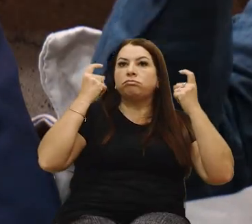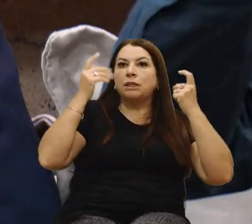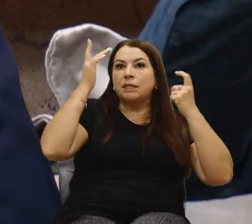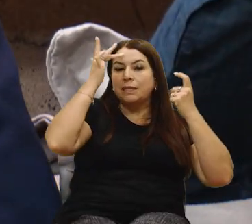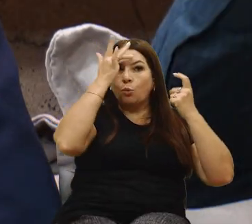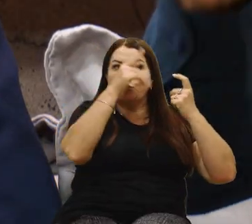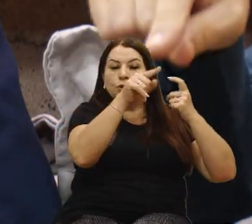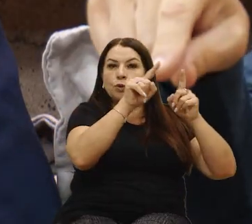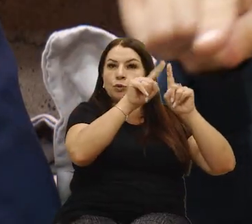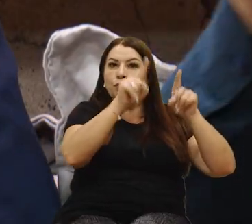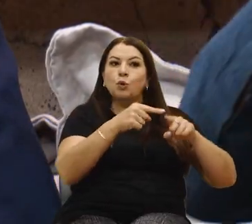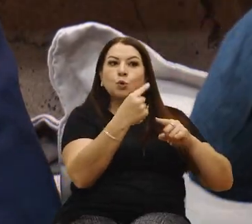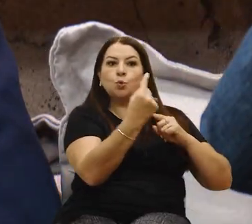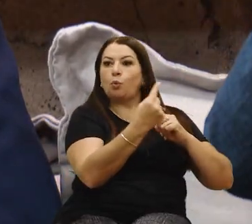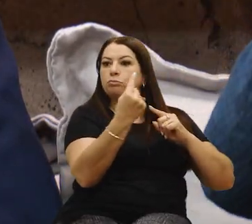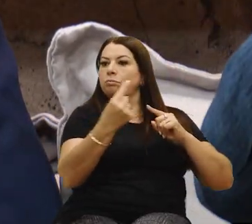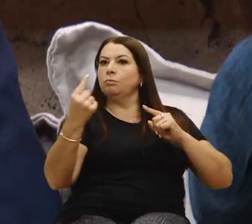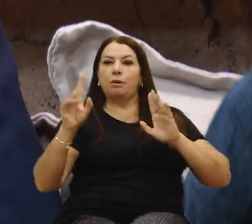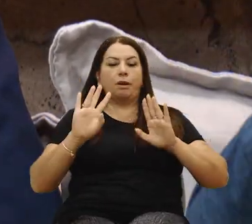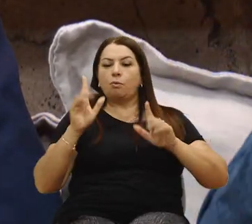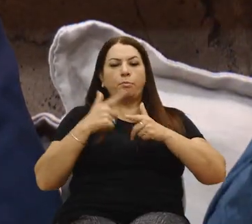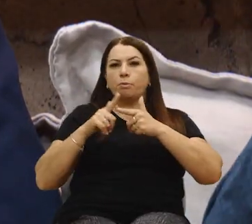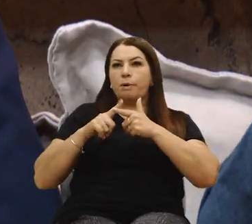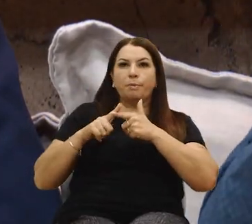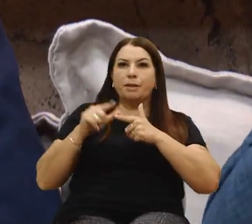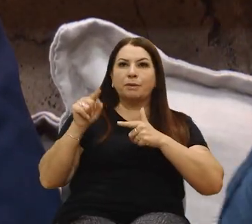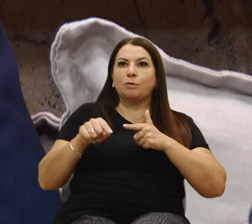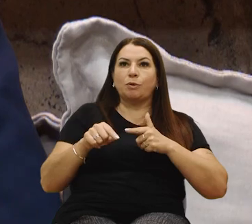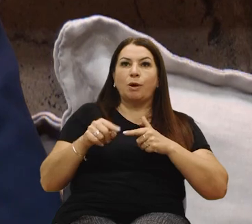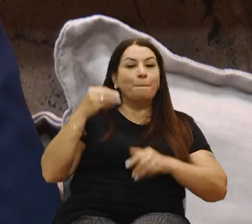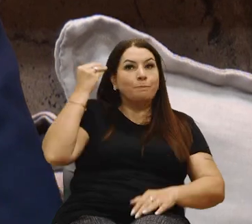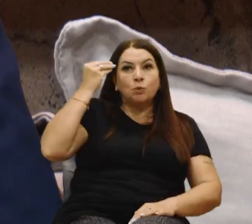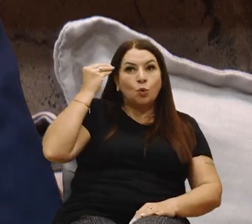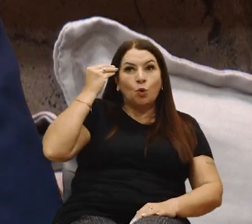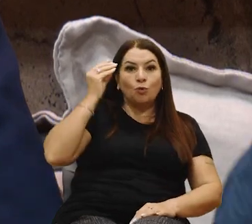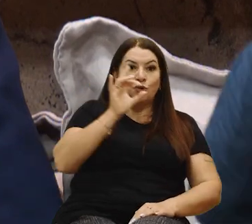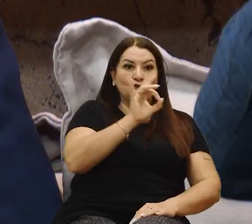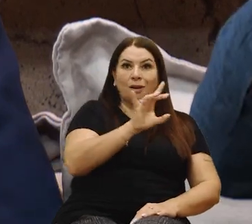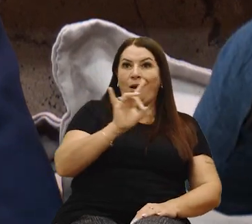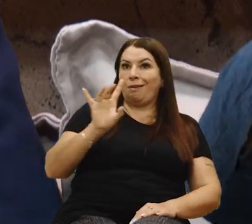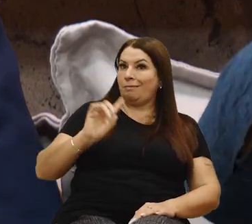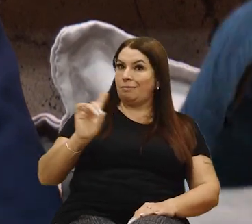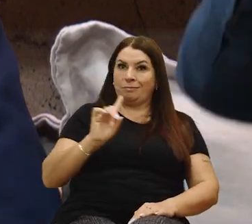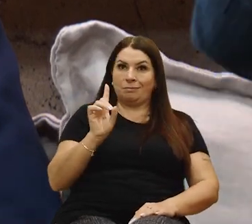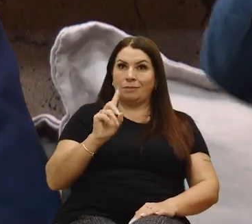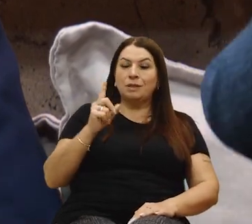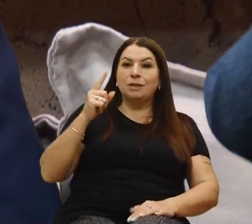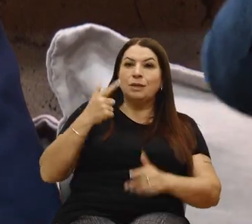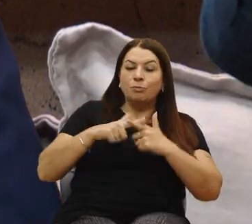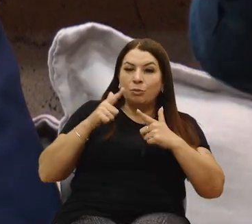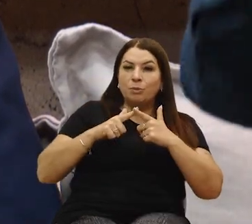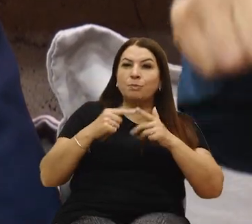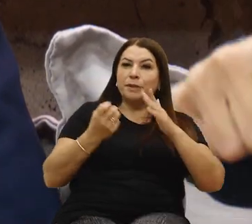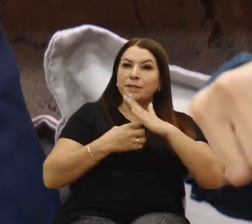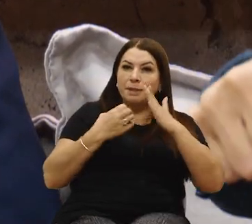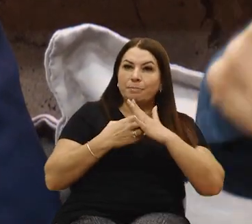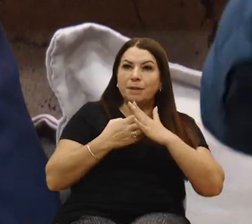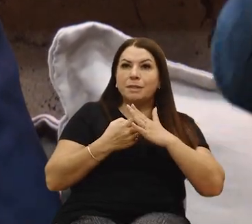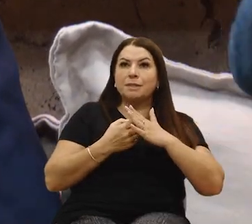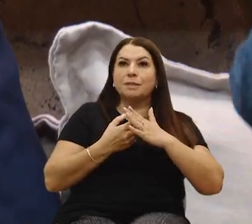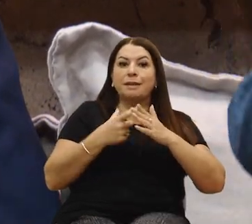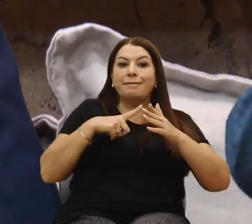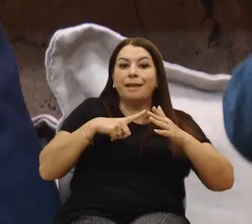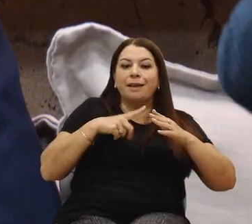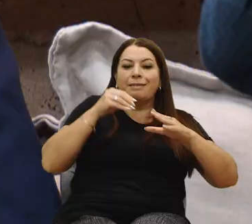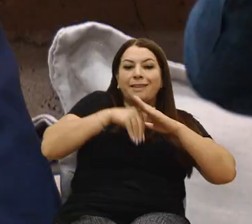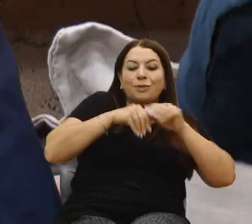do trabalhador individual. O problema não é o problema psicológico de cada um. O problema é se a empresa está doente ou não.